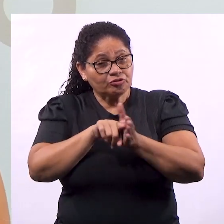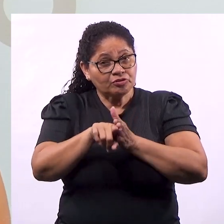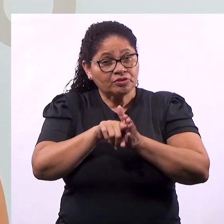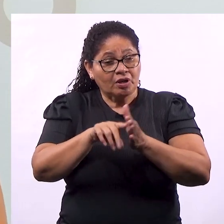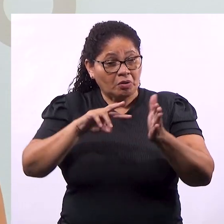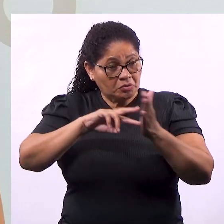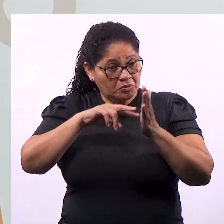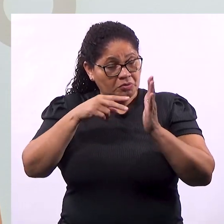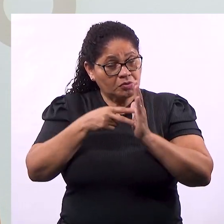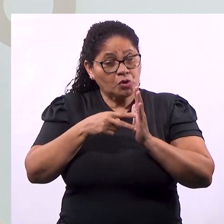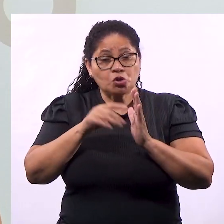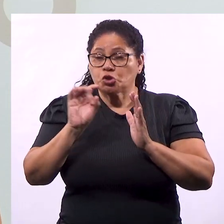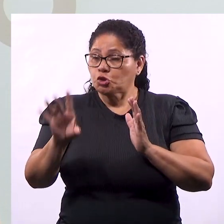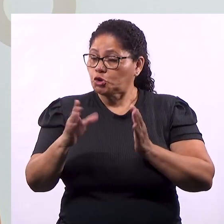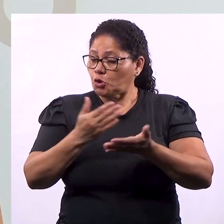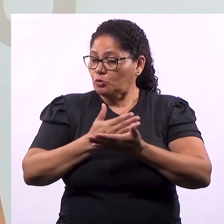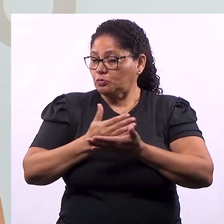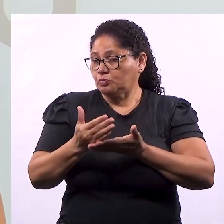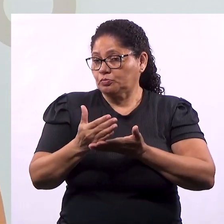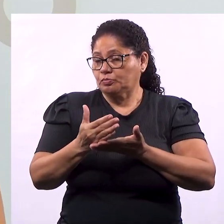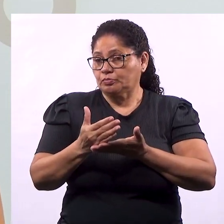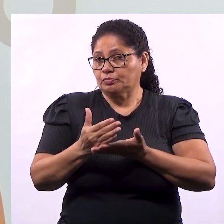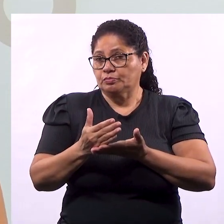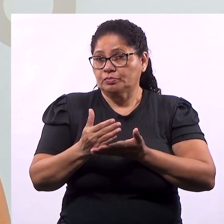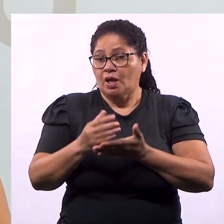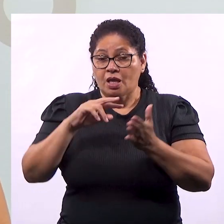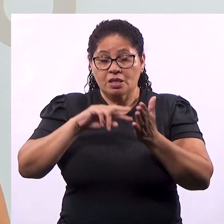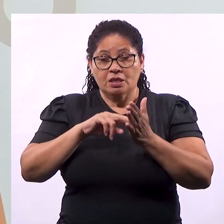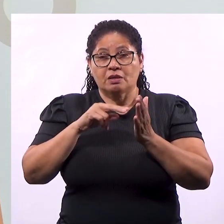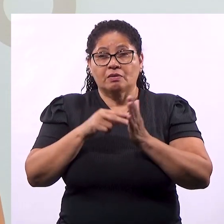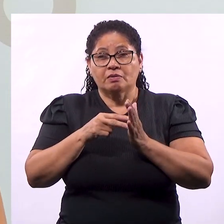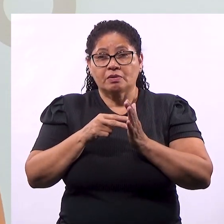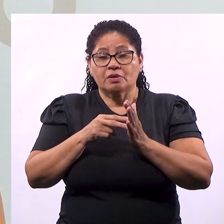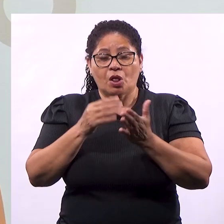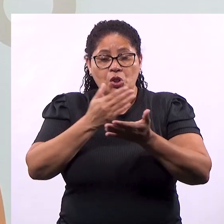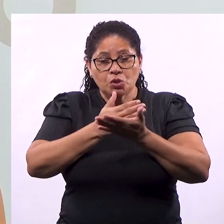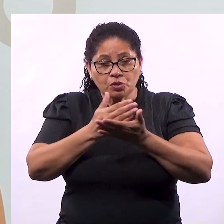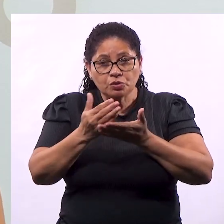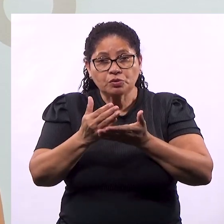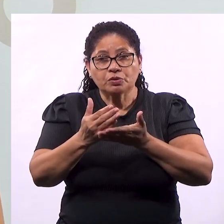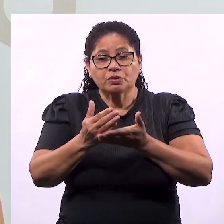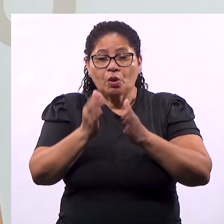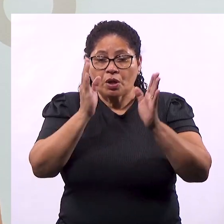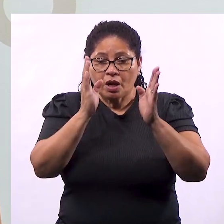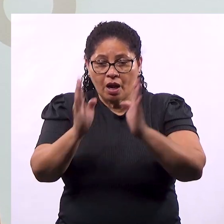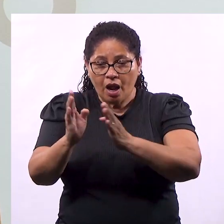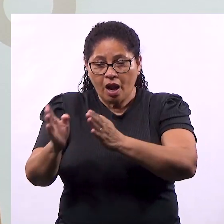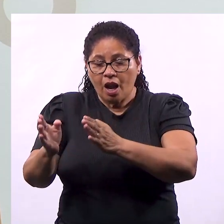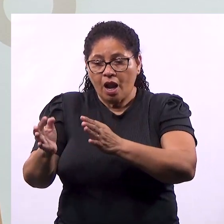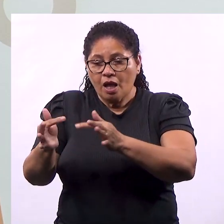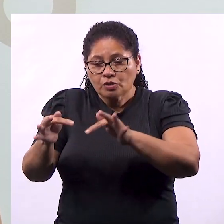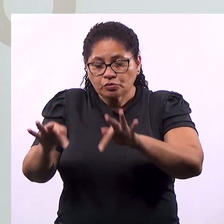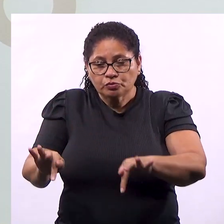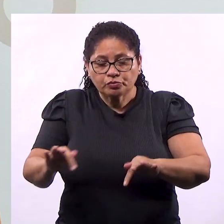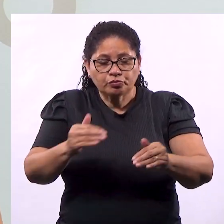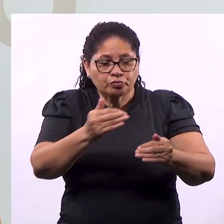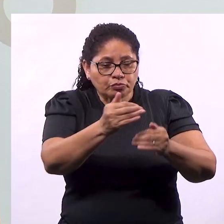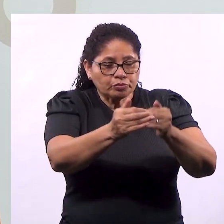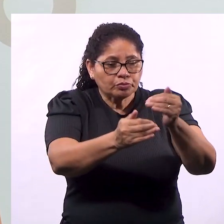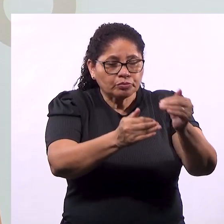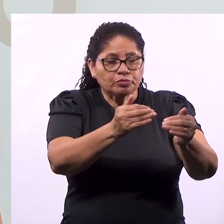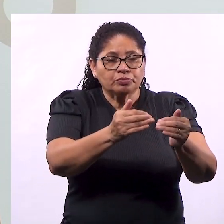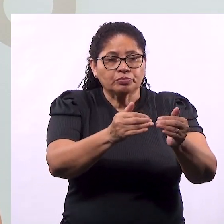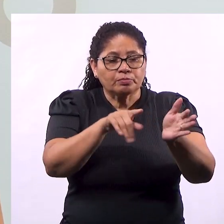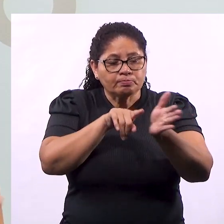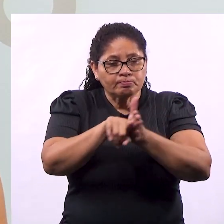diagnóstico não significa que é feita só no início a diagnóstico significa que ela pode ser feita no início no meio e no fim do